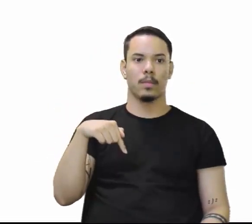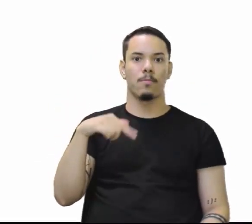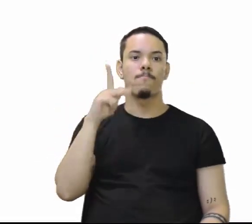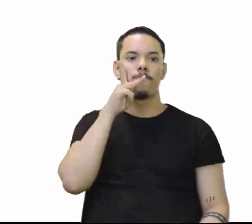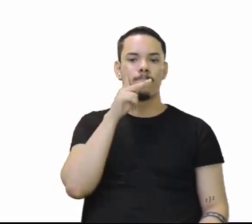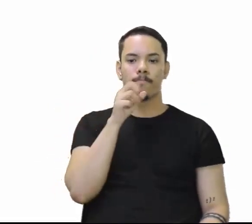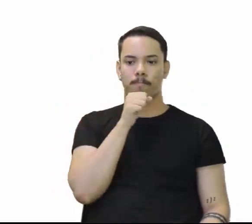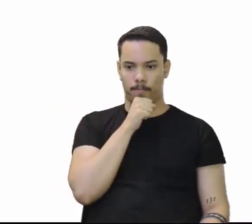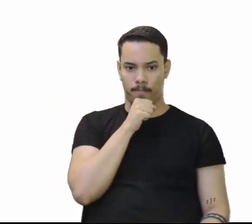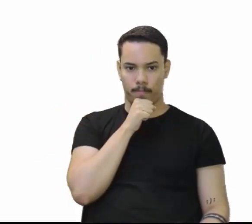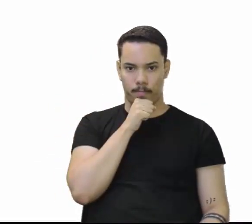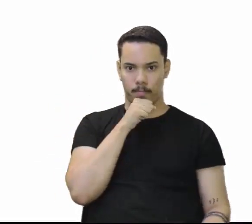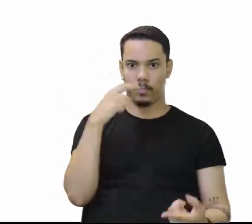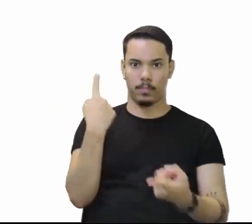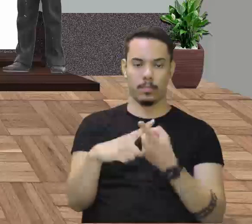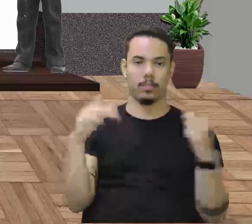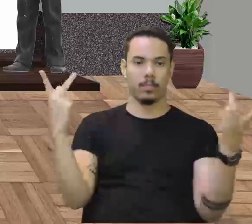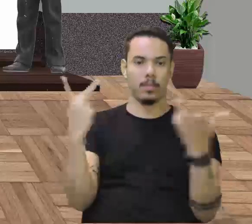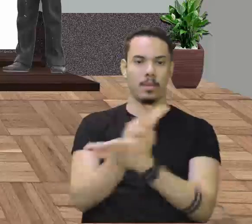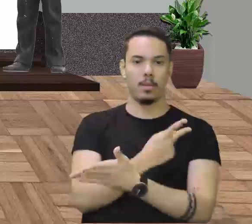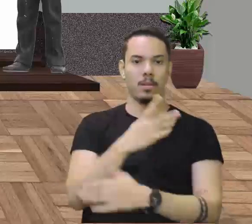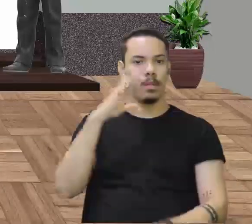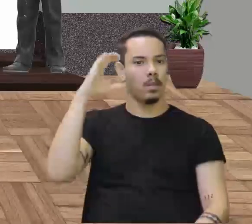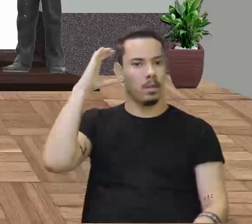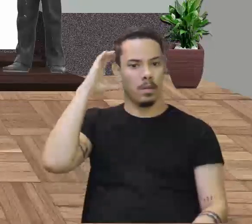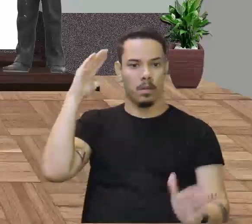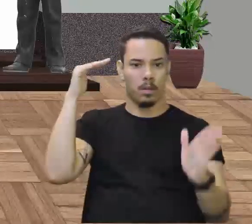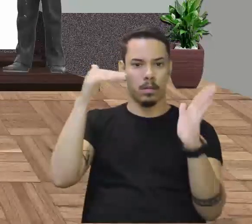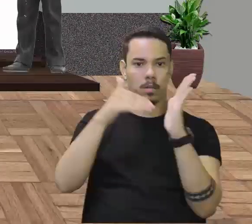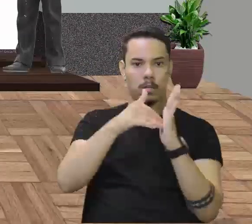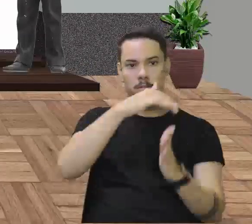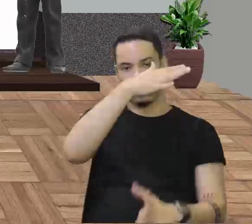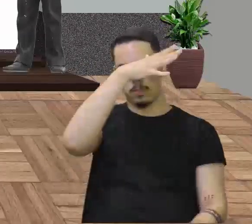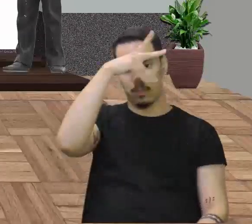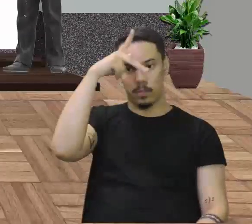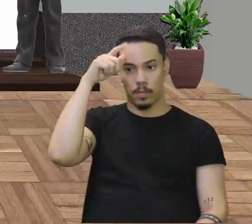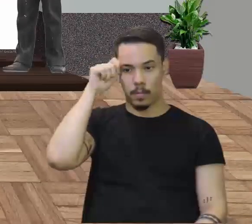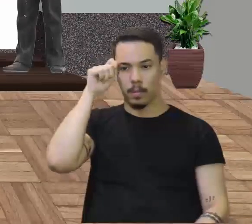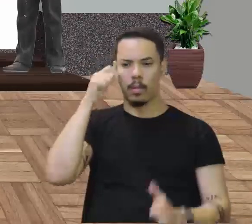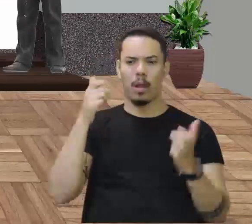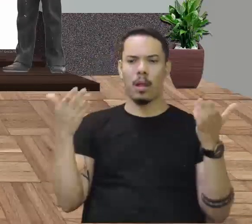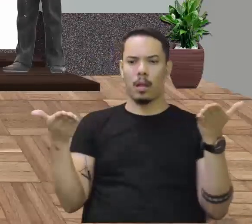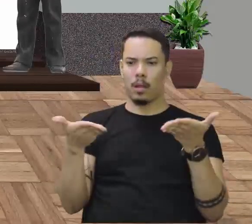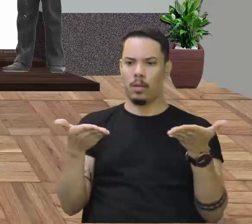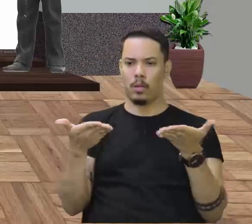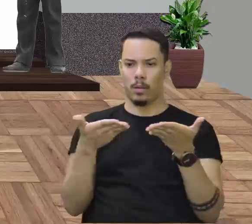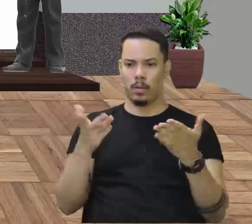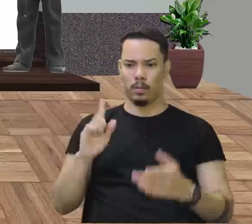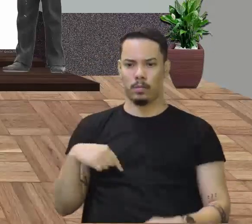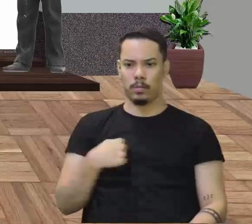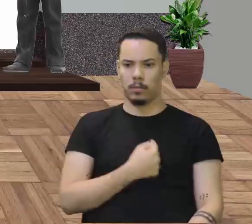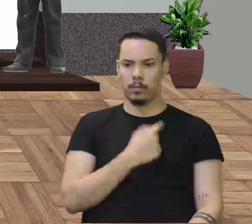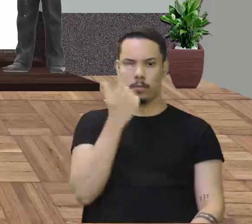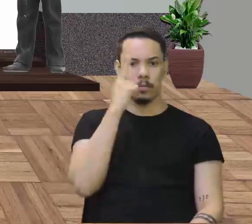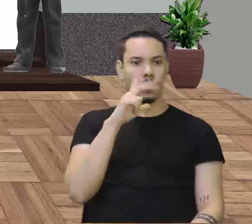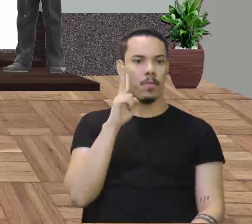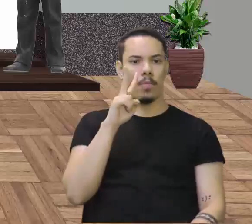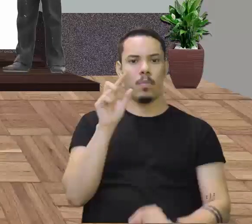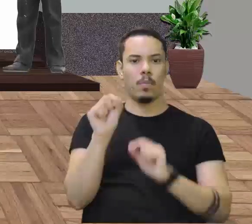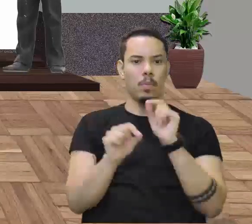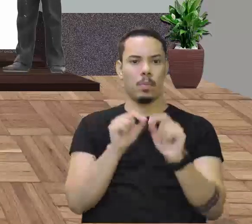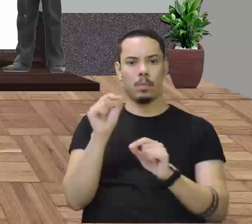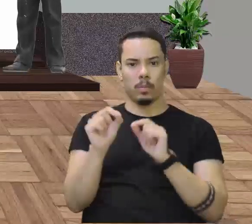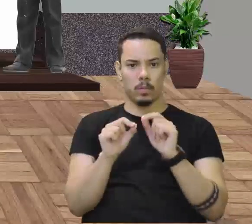Porto Velho. Ela vai ligar Cuiabá ao Amazonas. E agora, nós estamos diante de